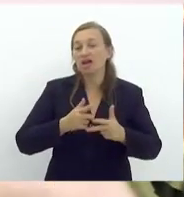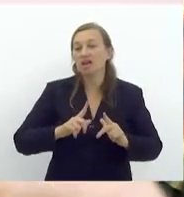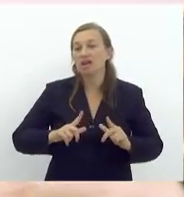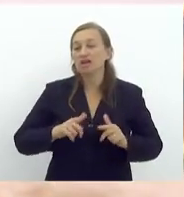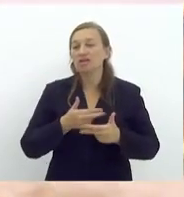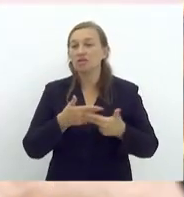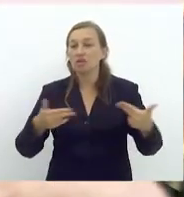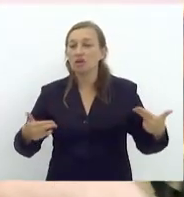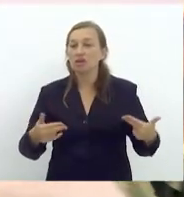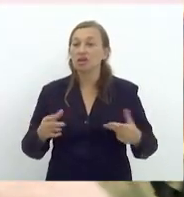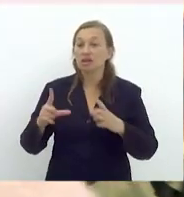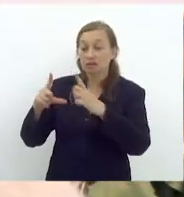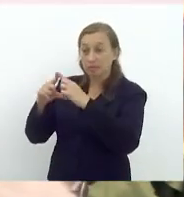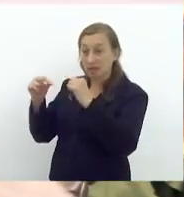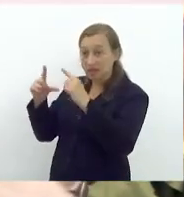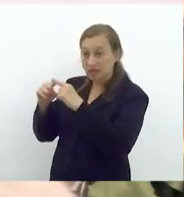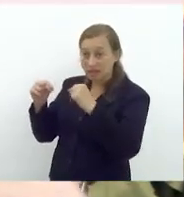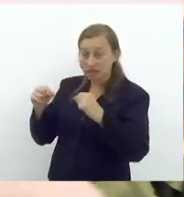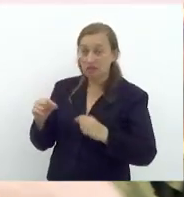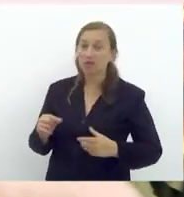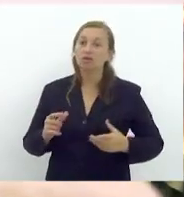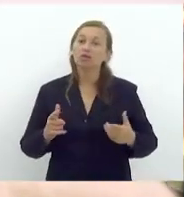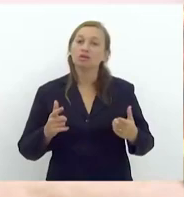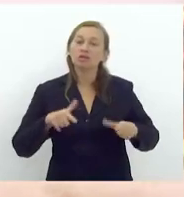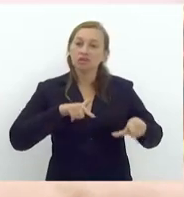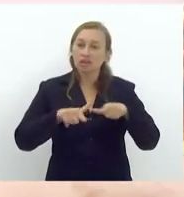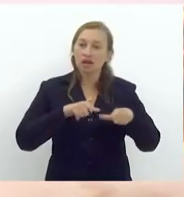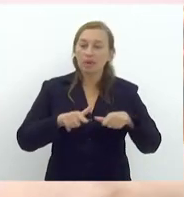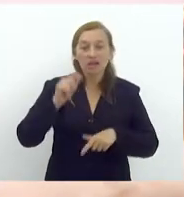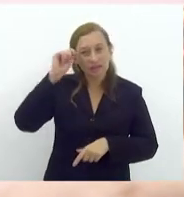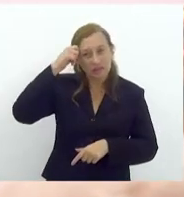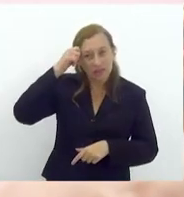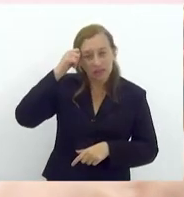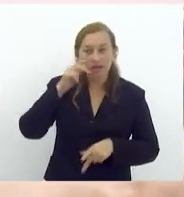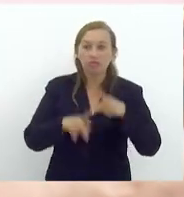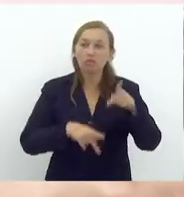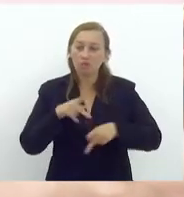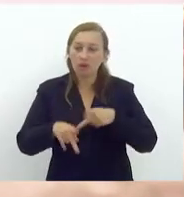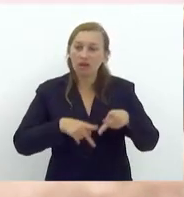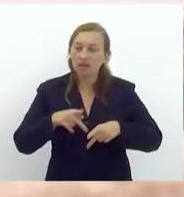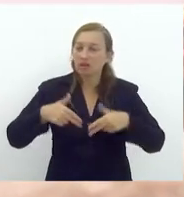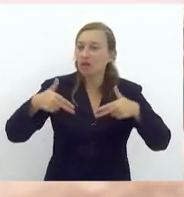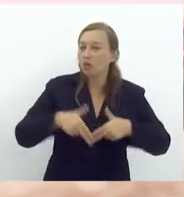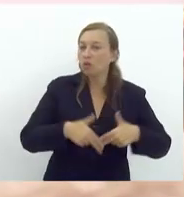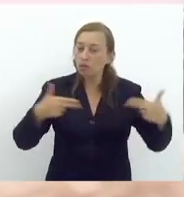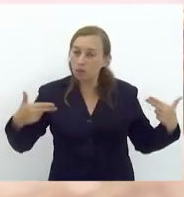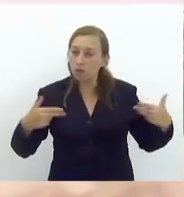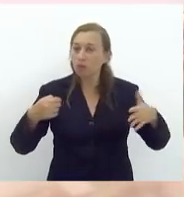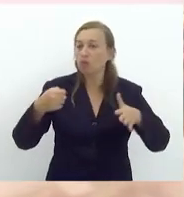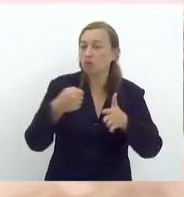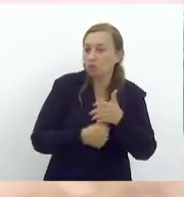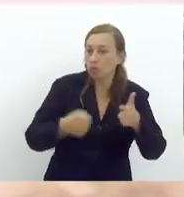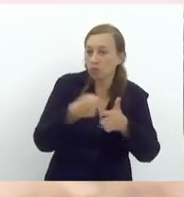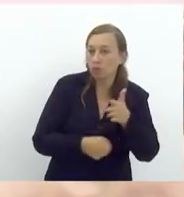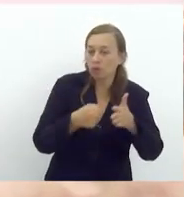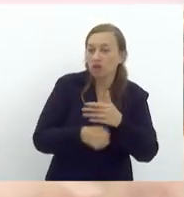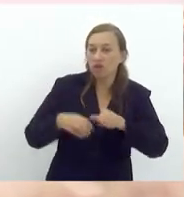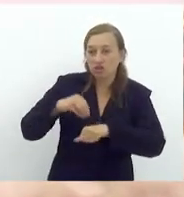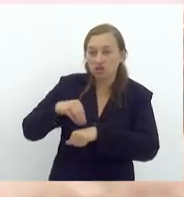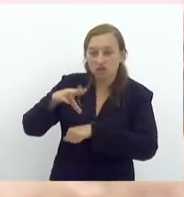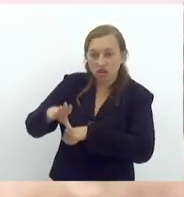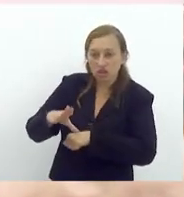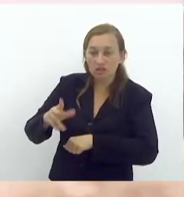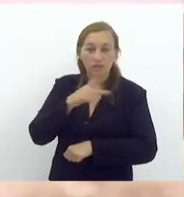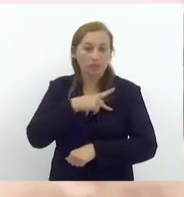em Brasília o nosso mandato negro Popular também está lutando pelo hip hop nós fizemos uma indicação ao presidente